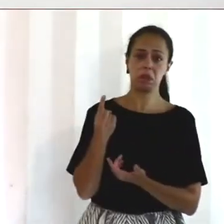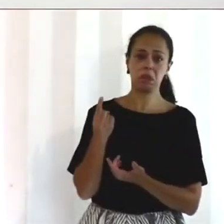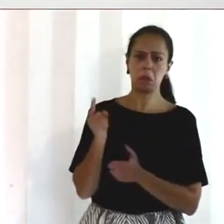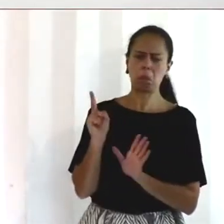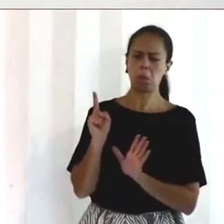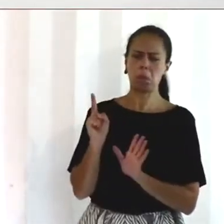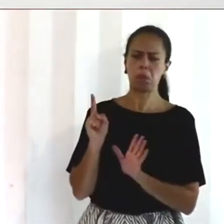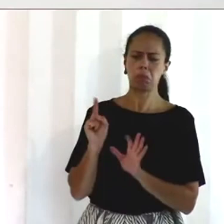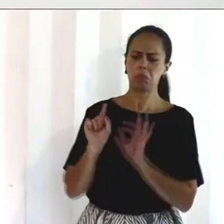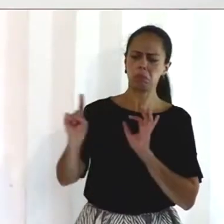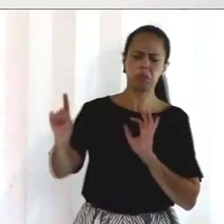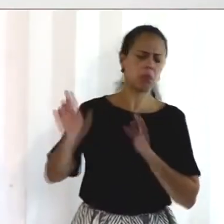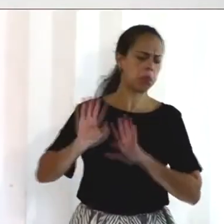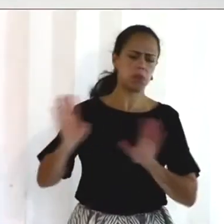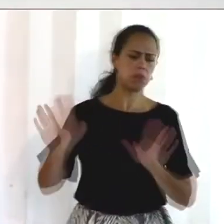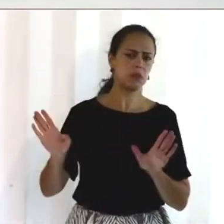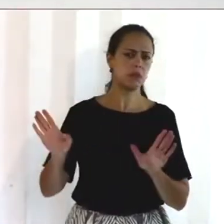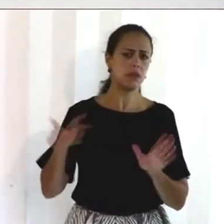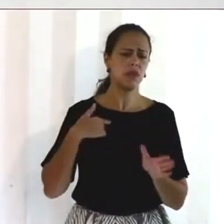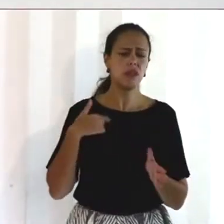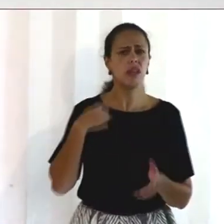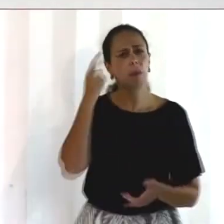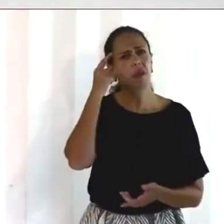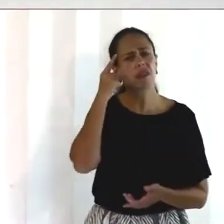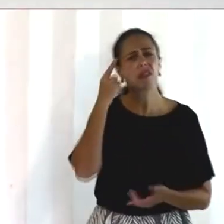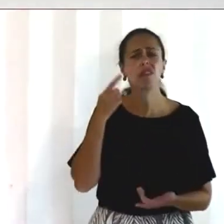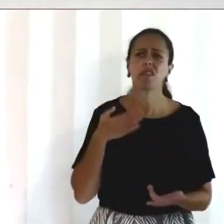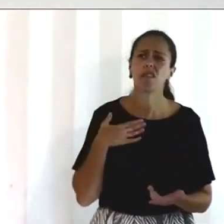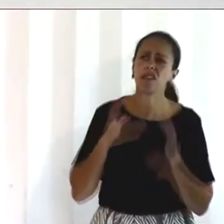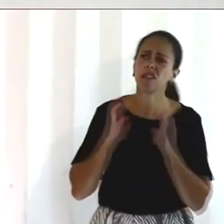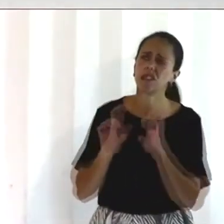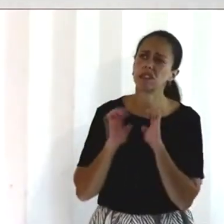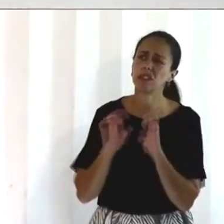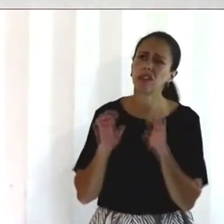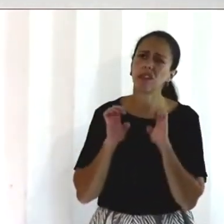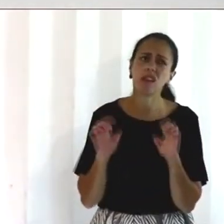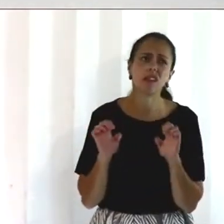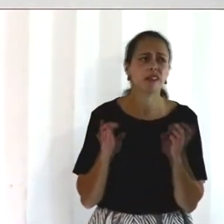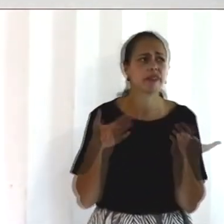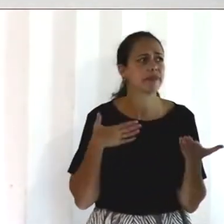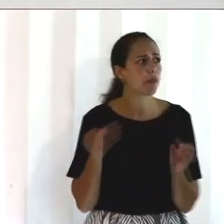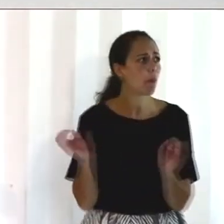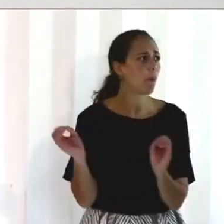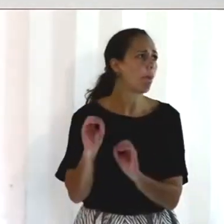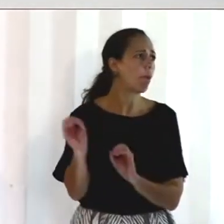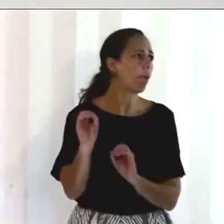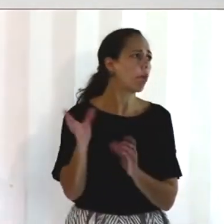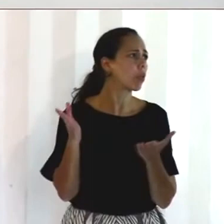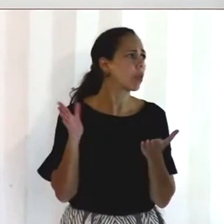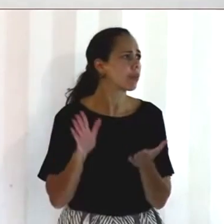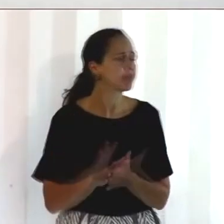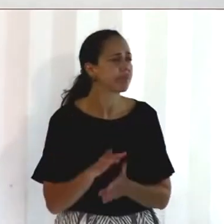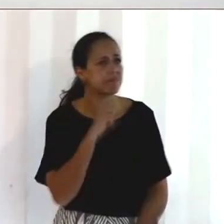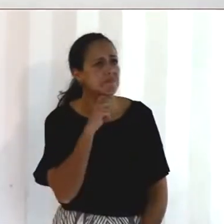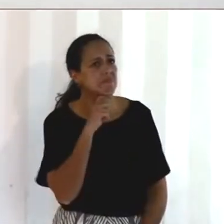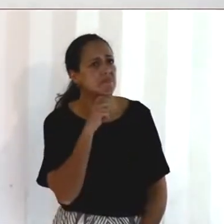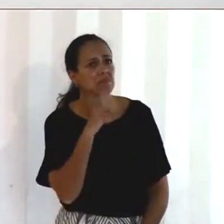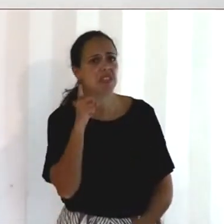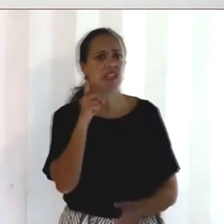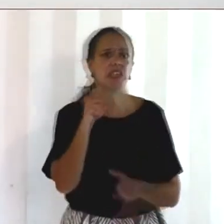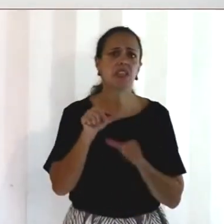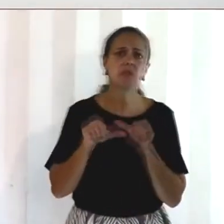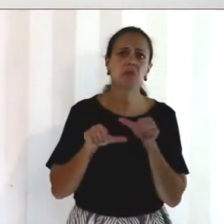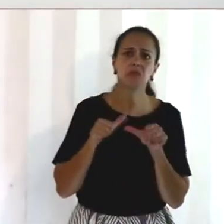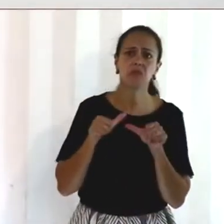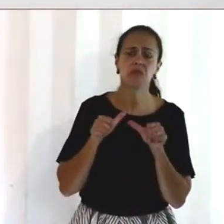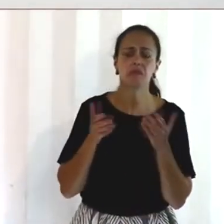não foi em vão. É por isso que Paulo diz na carta aos Coríntios: no Senhor todo o trabalho